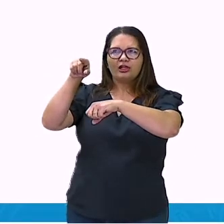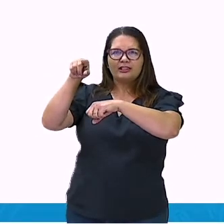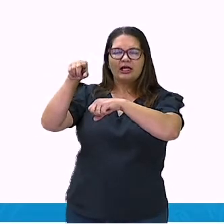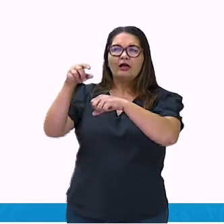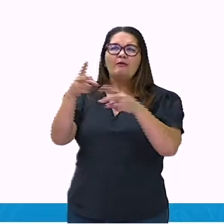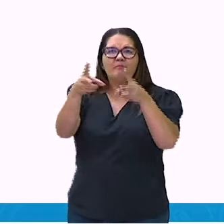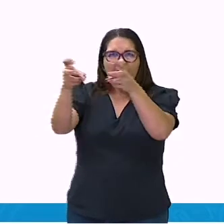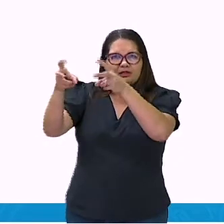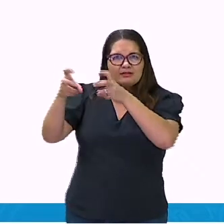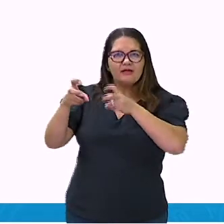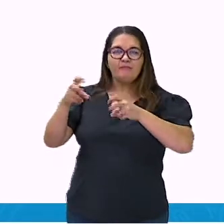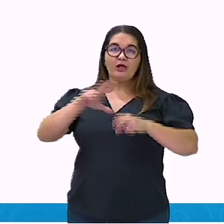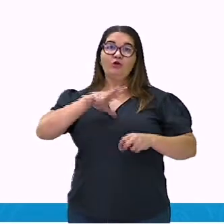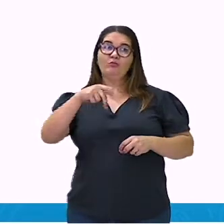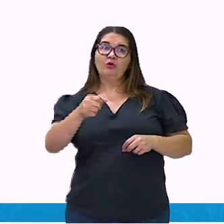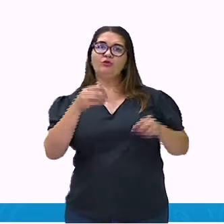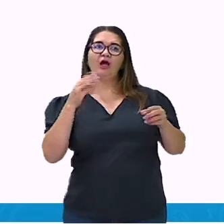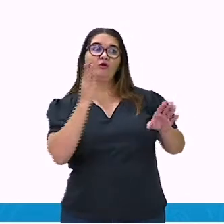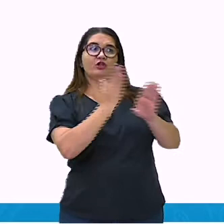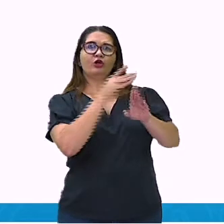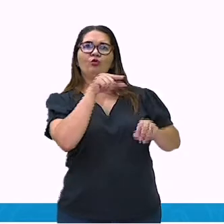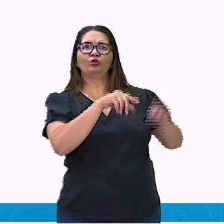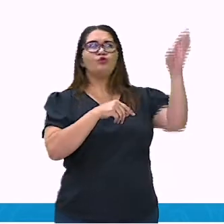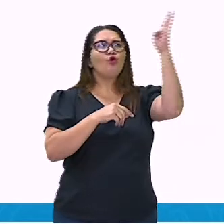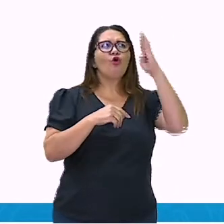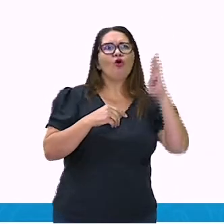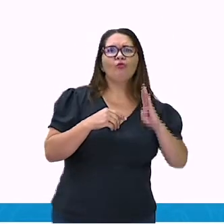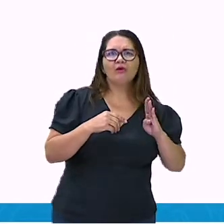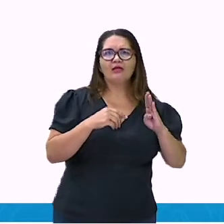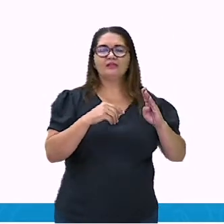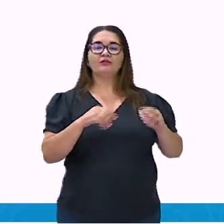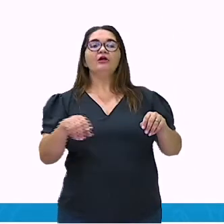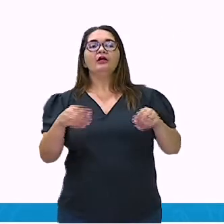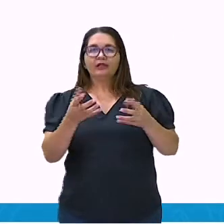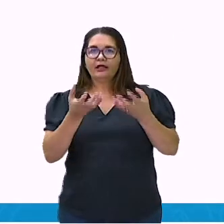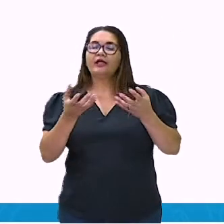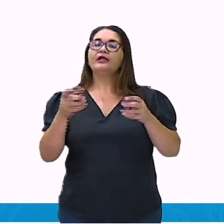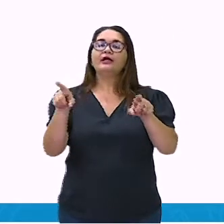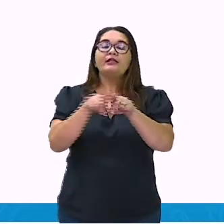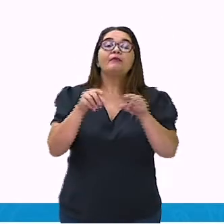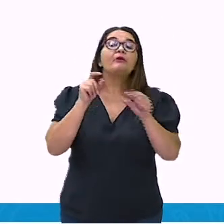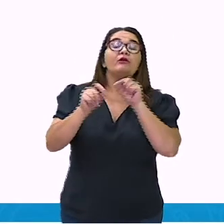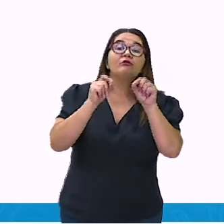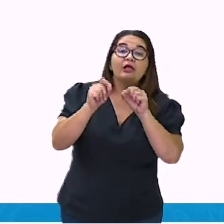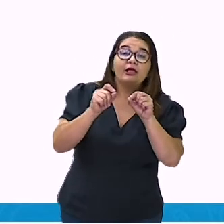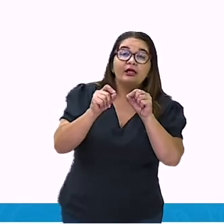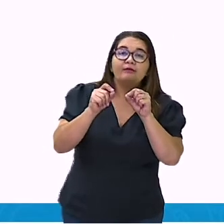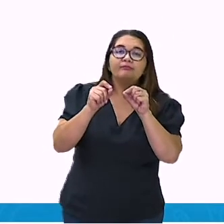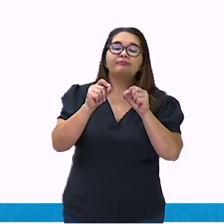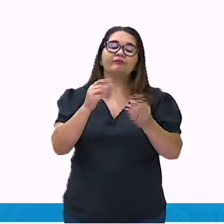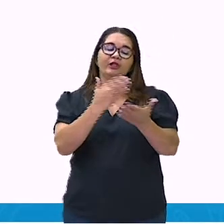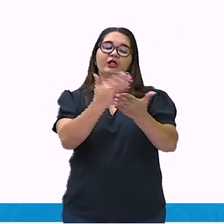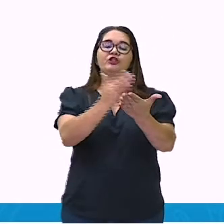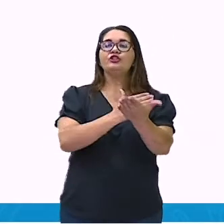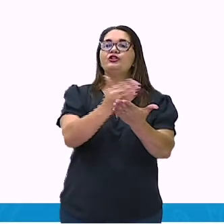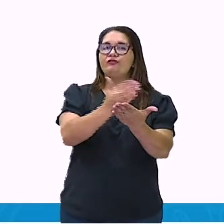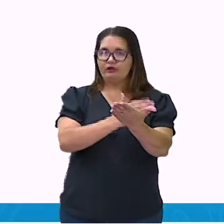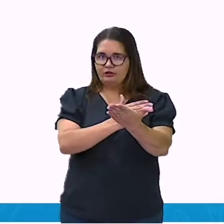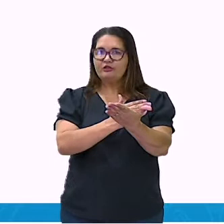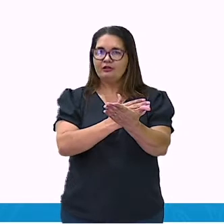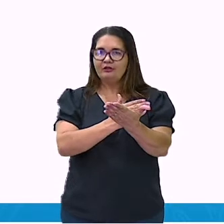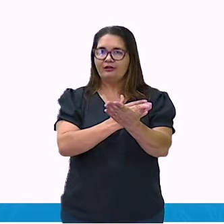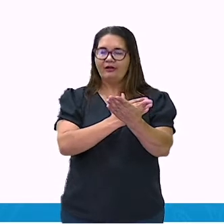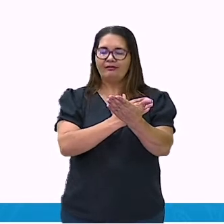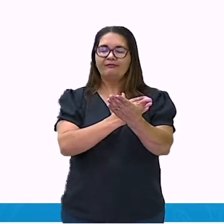europeias queriam também pegar um bolo desse dinheiro, né, dessa